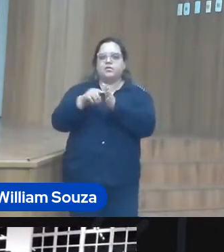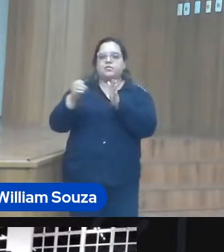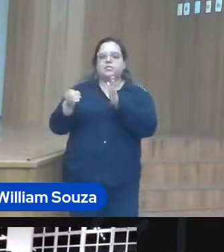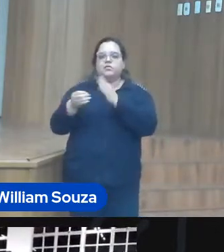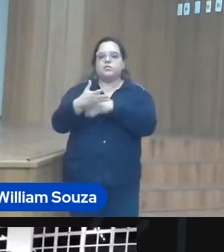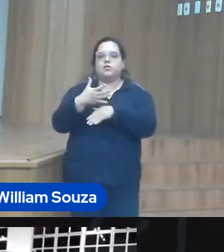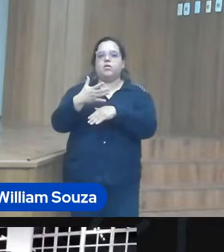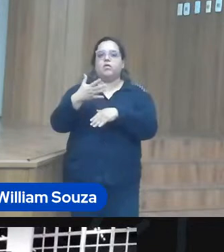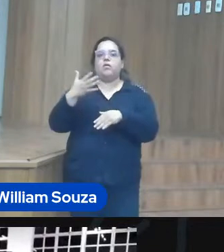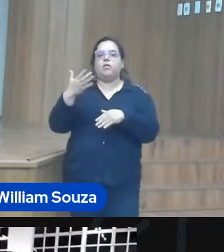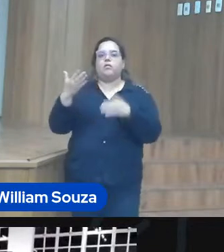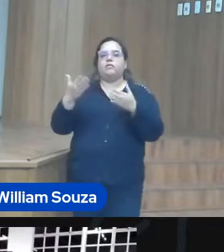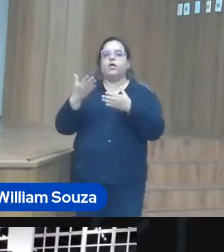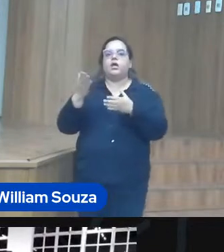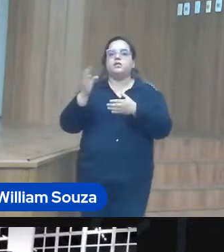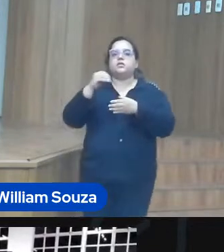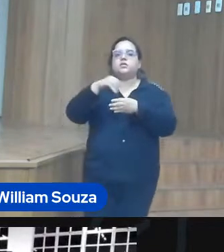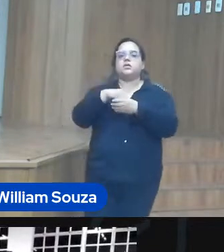fica dentro desse complexo,